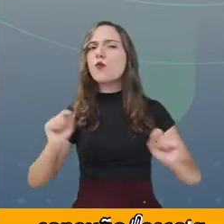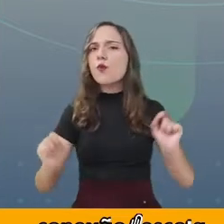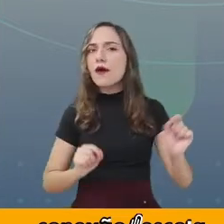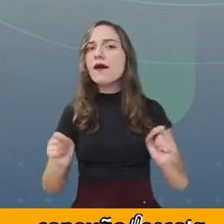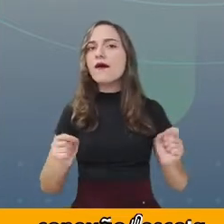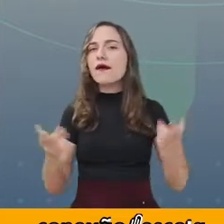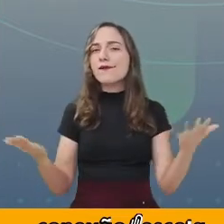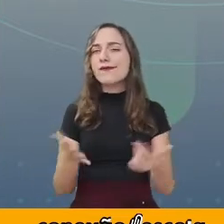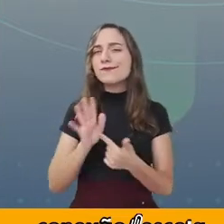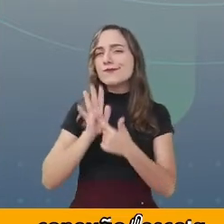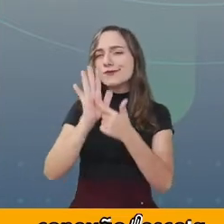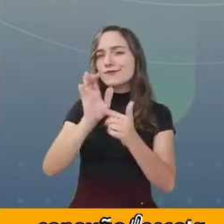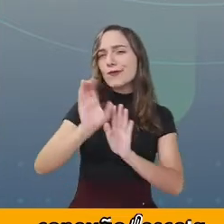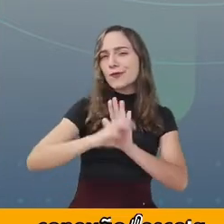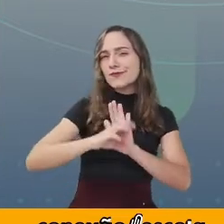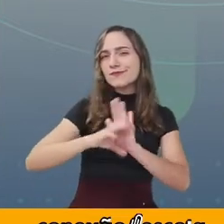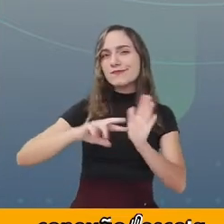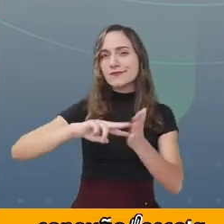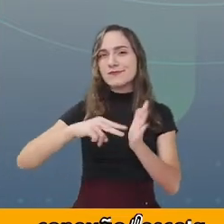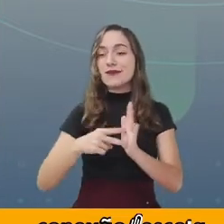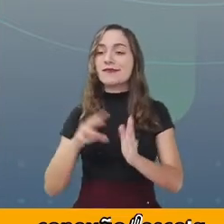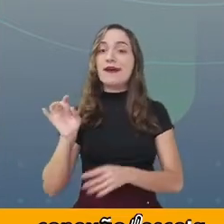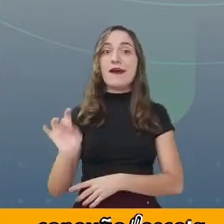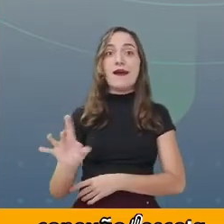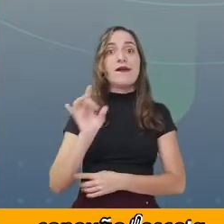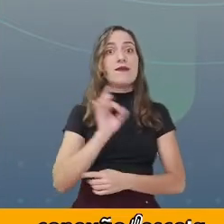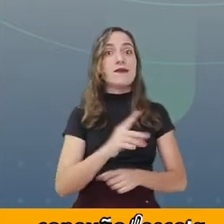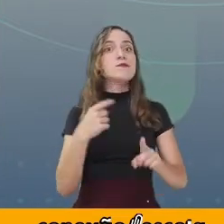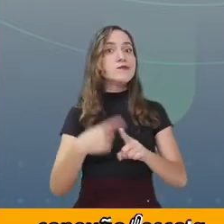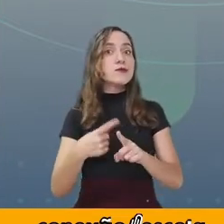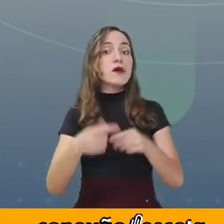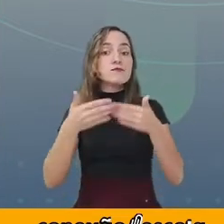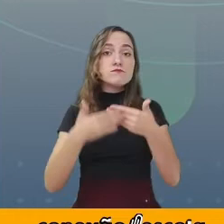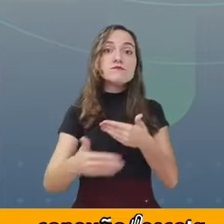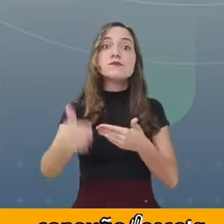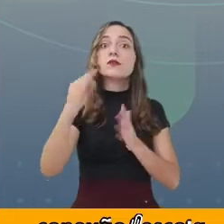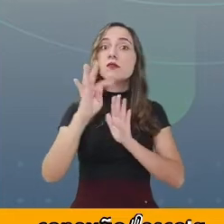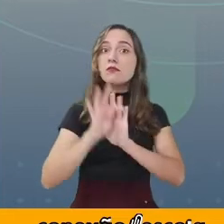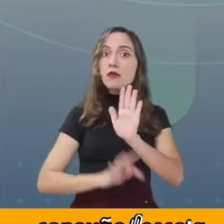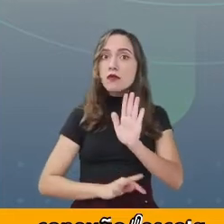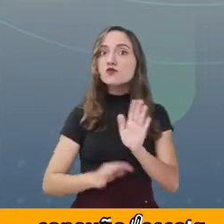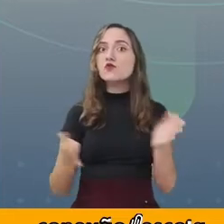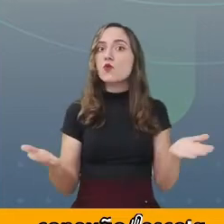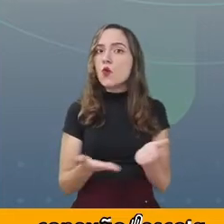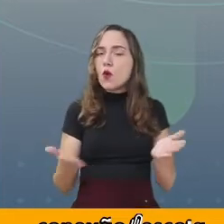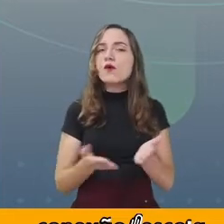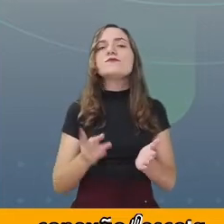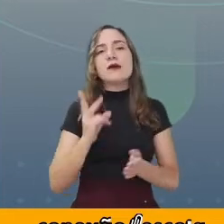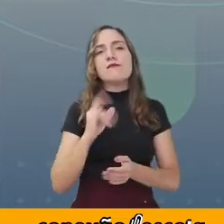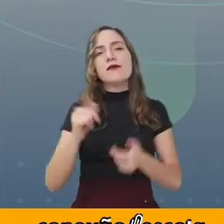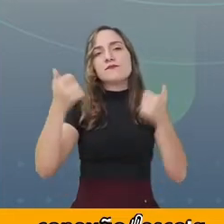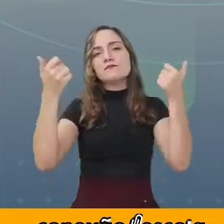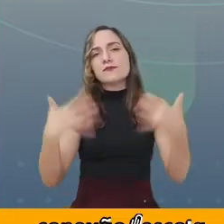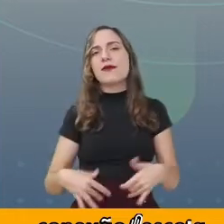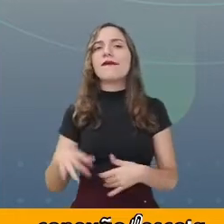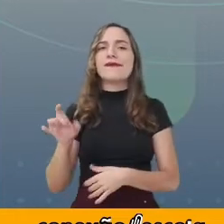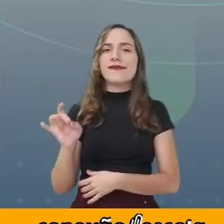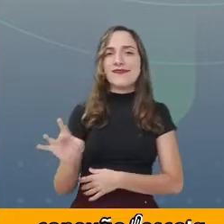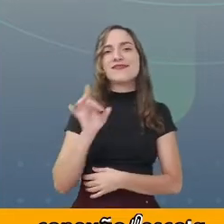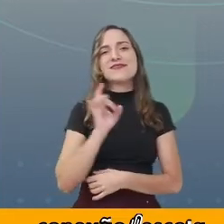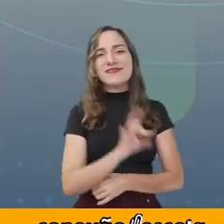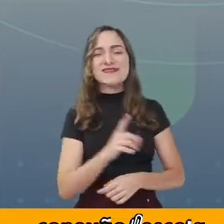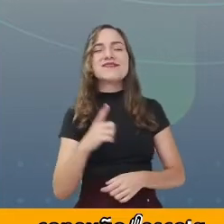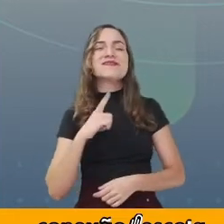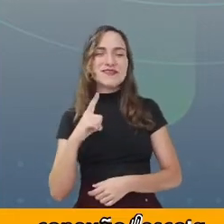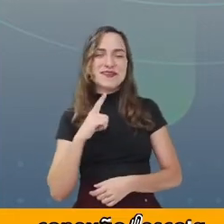o significado dessas palavras, porque os textos que iremos estudar hoje vão abordar sobre